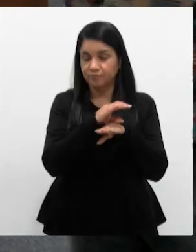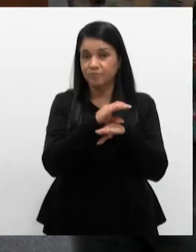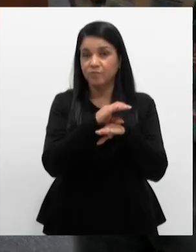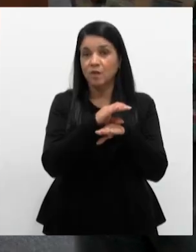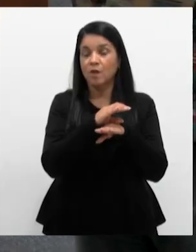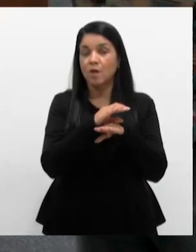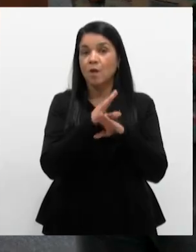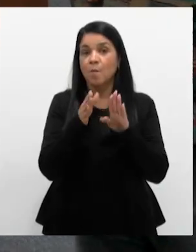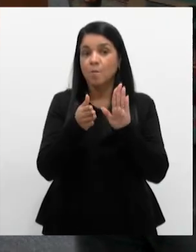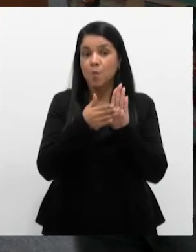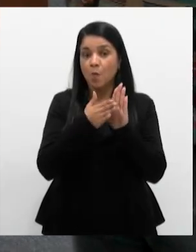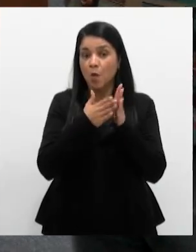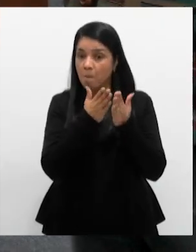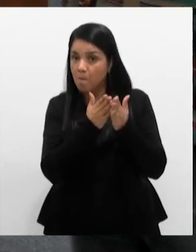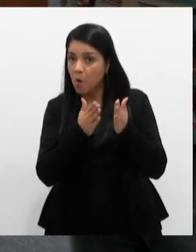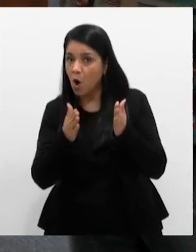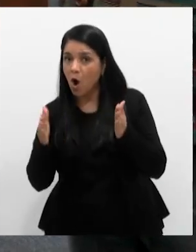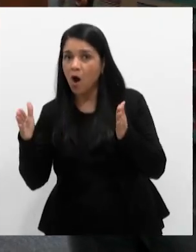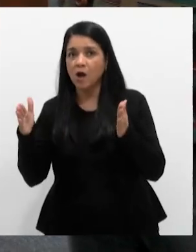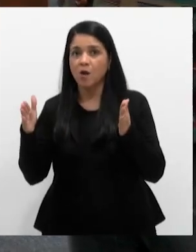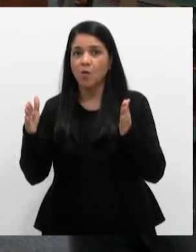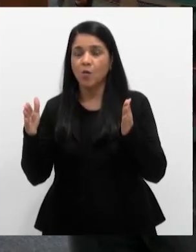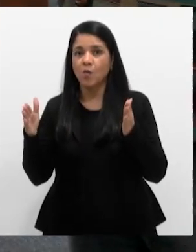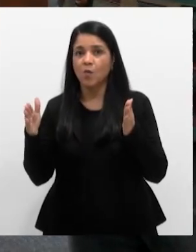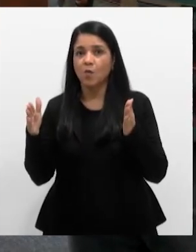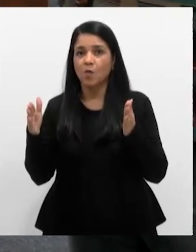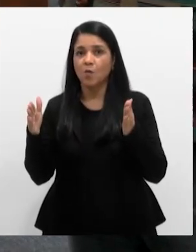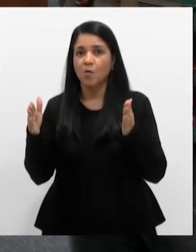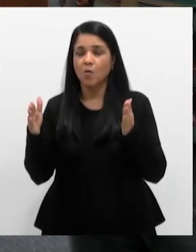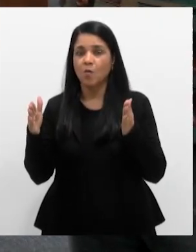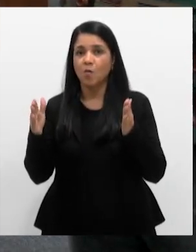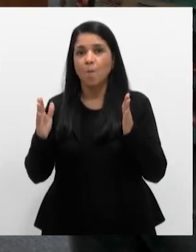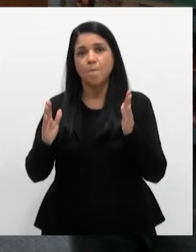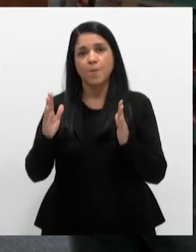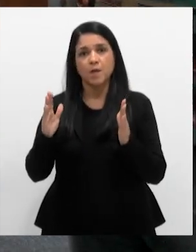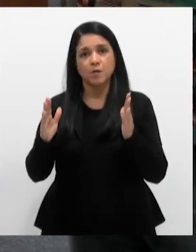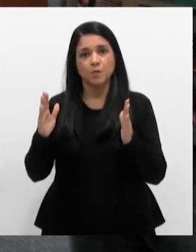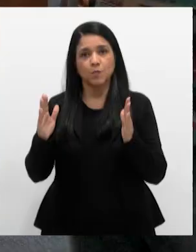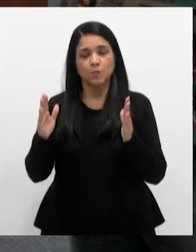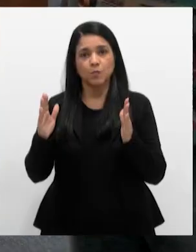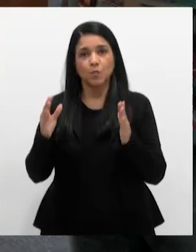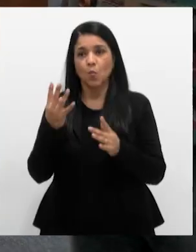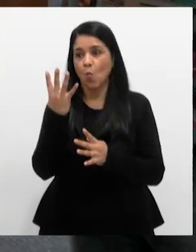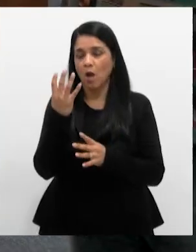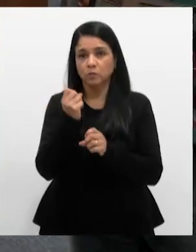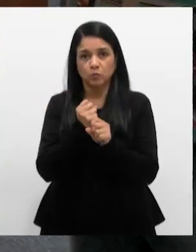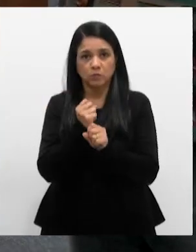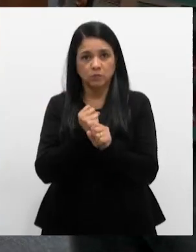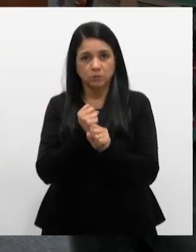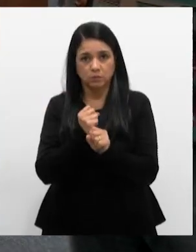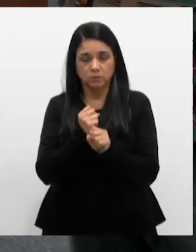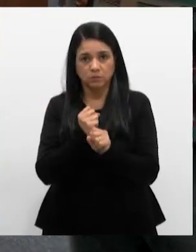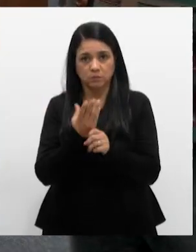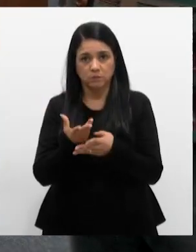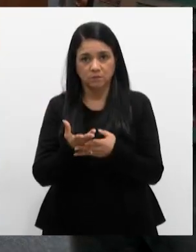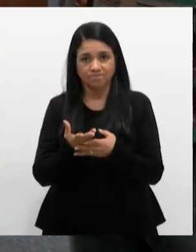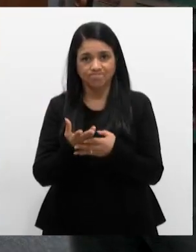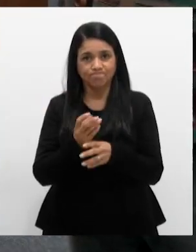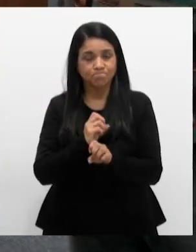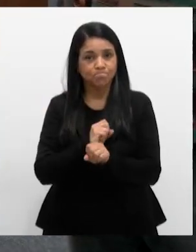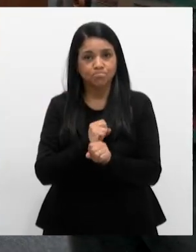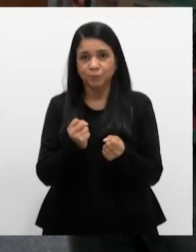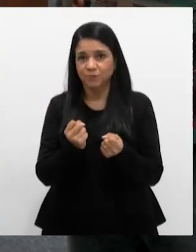propõe prorrogação por mais um período que seria mais 4 anos, o que se